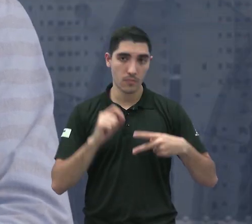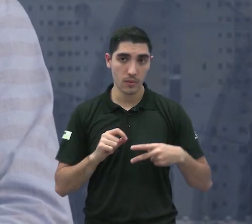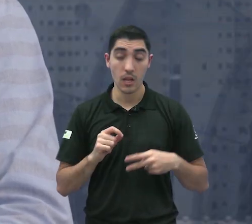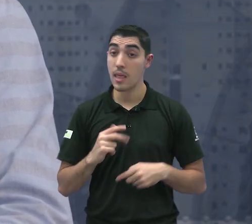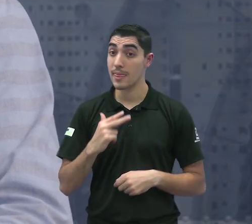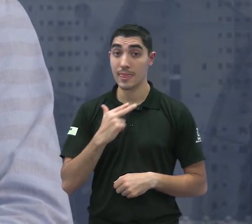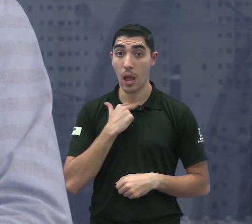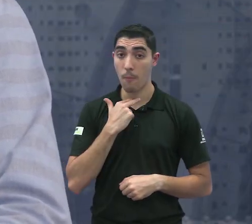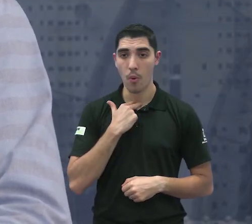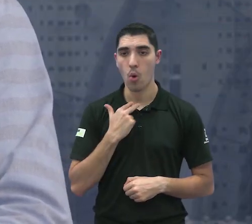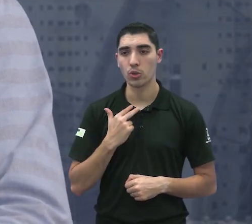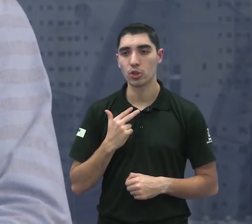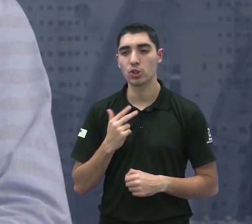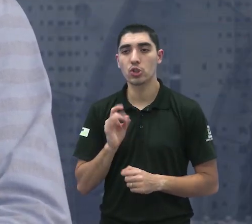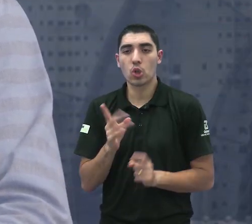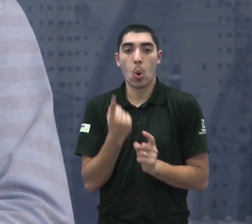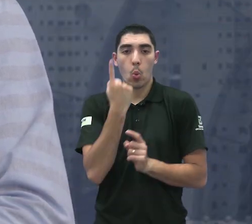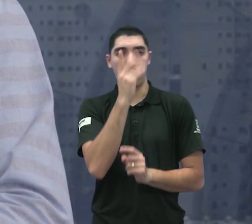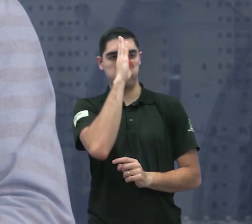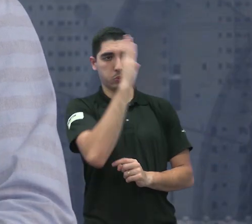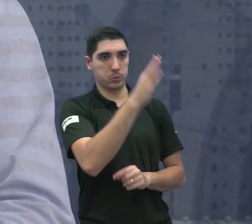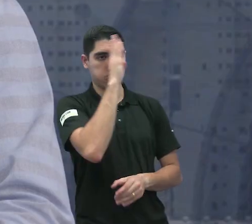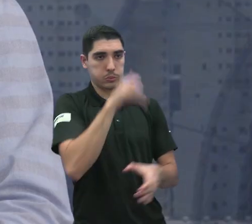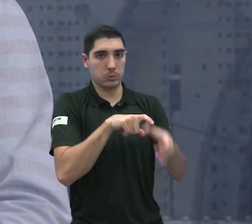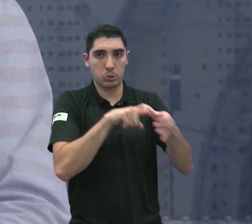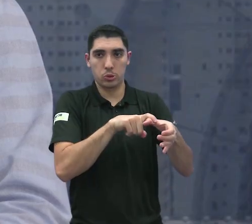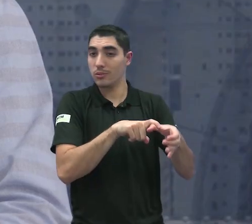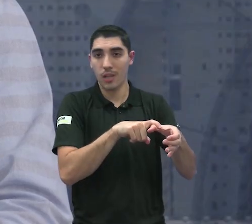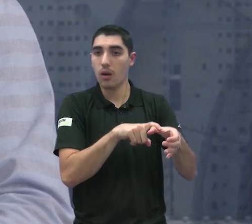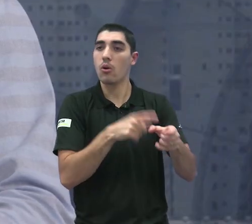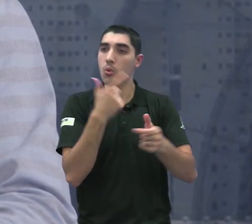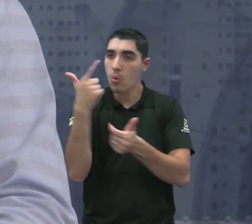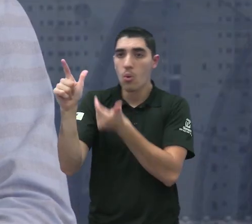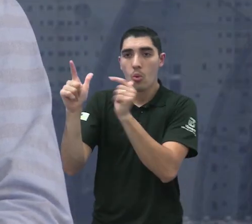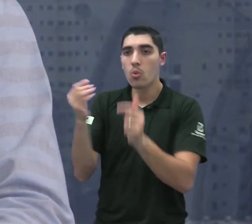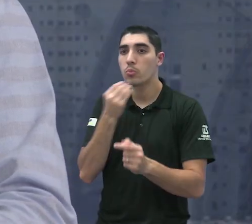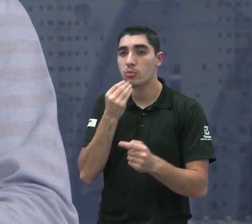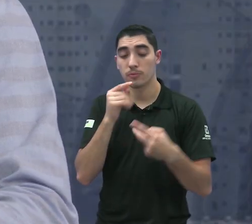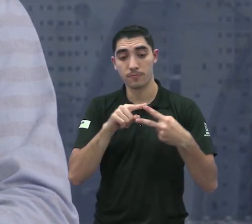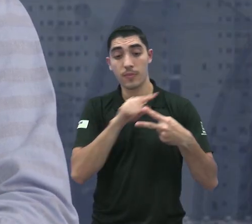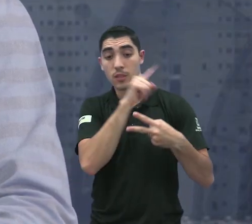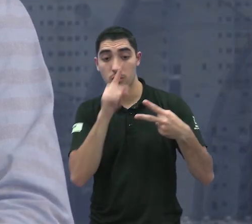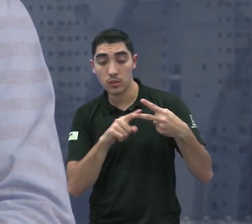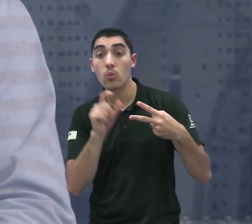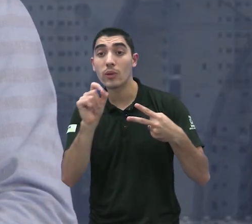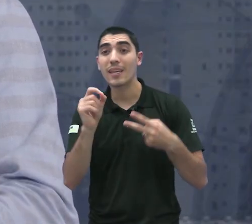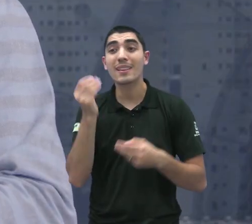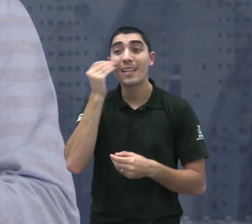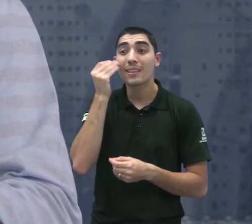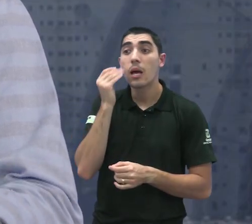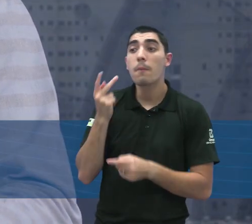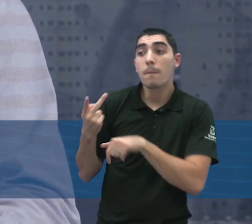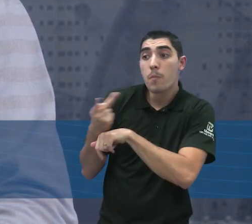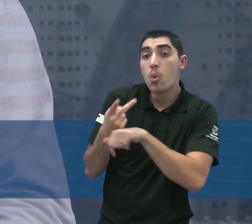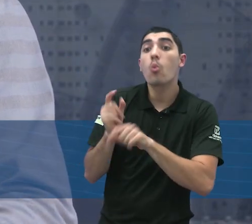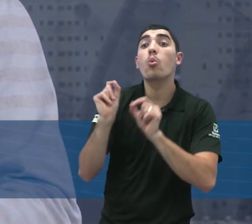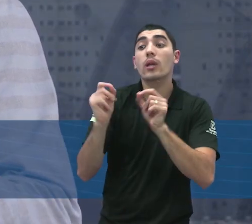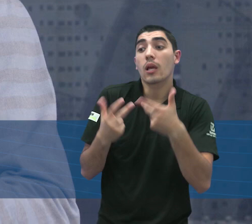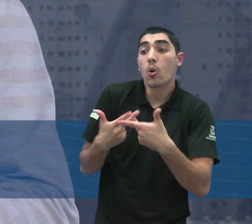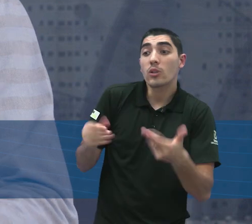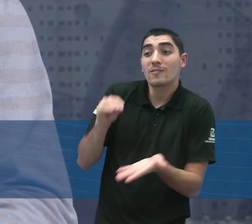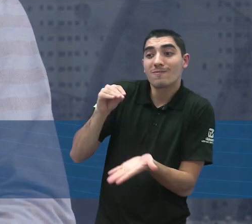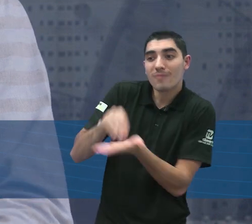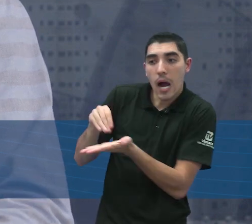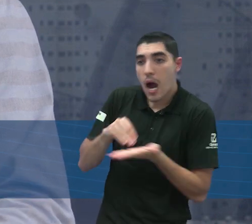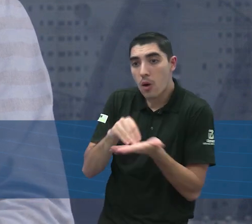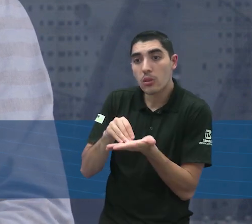ovos na mesma cesta, buscar a diversificação. E o segundo é buscar uma maior produção interna daquilo que nos falta, daquilo que nos é necessário e às